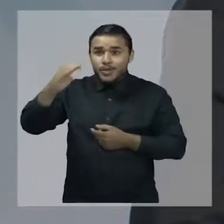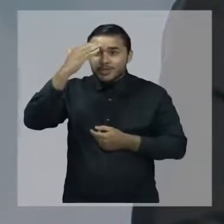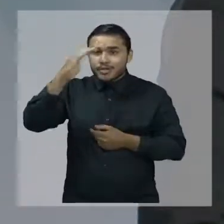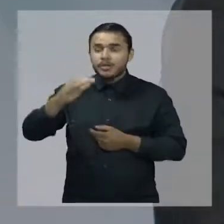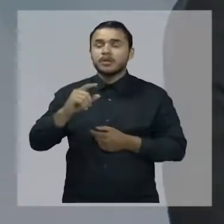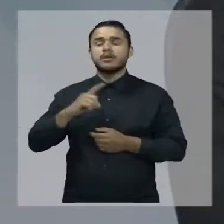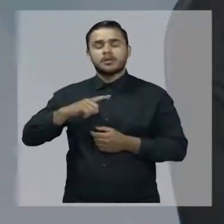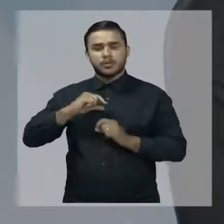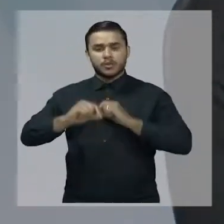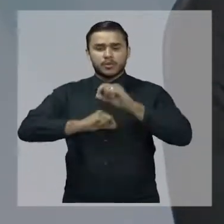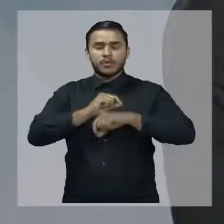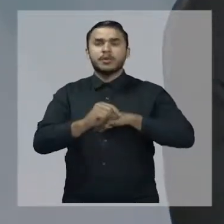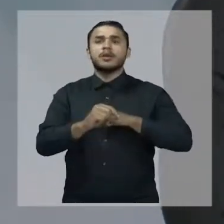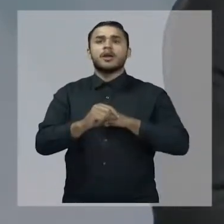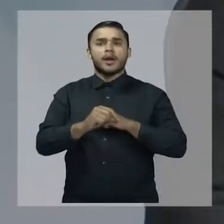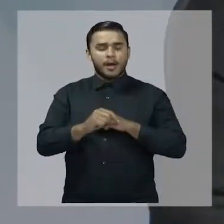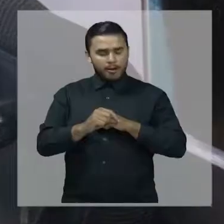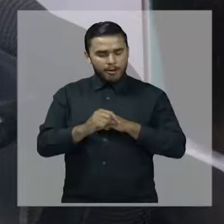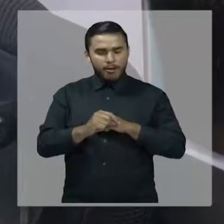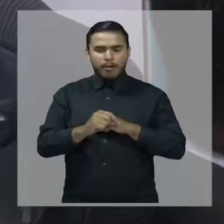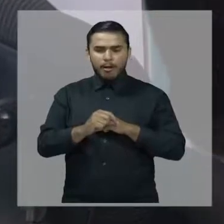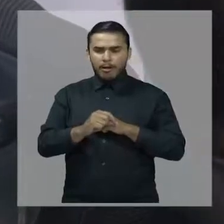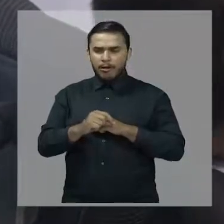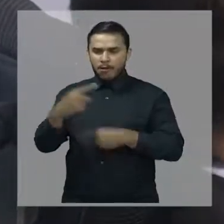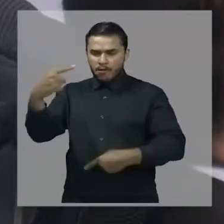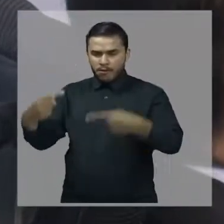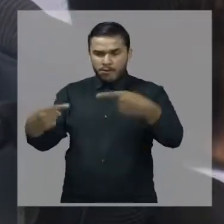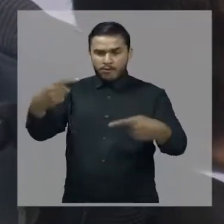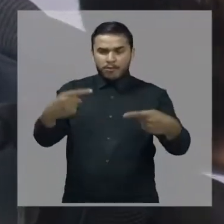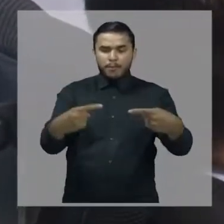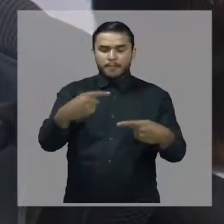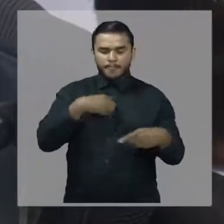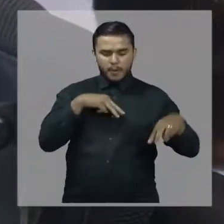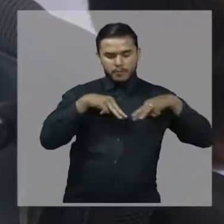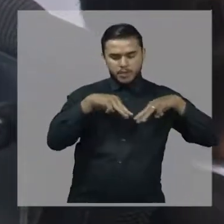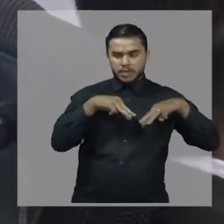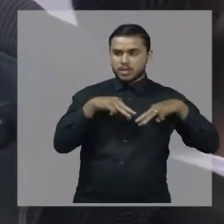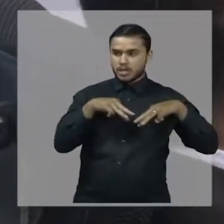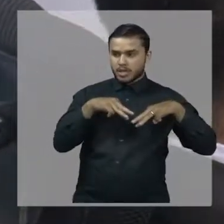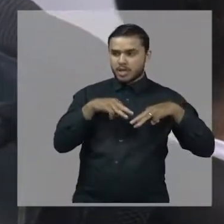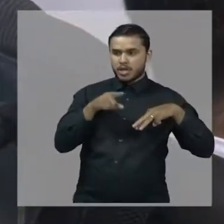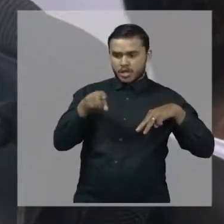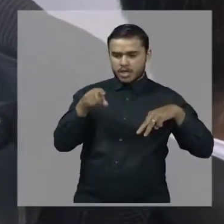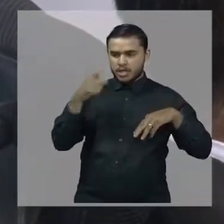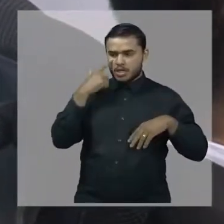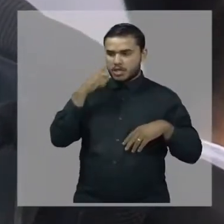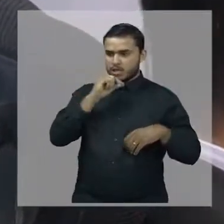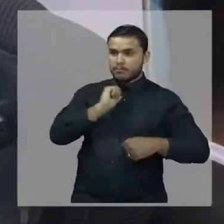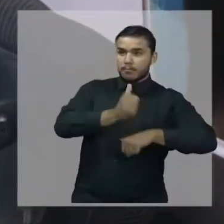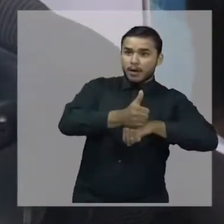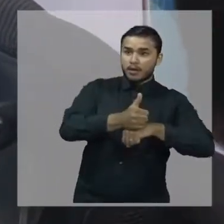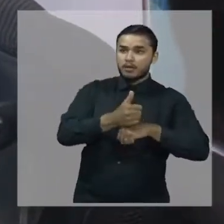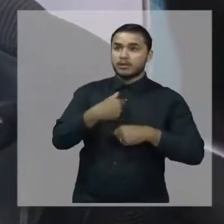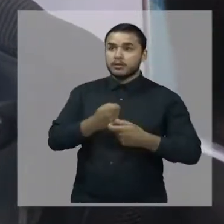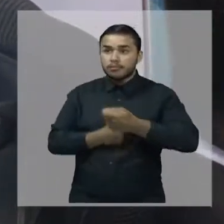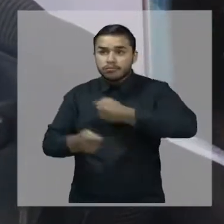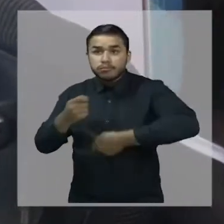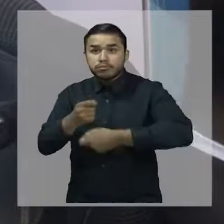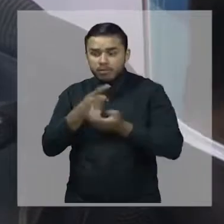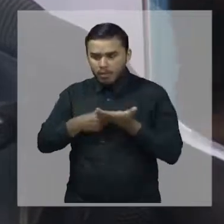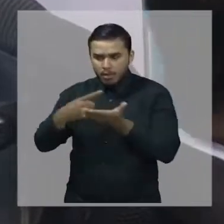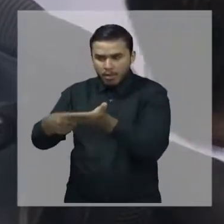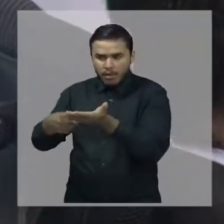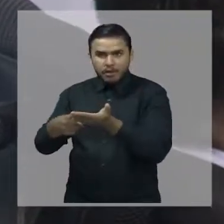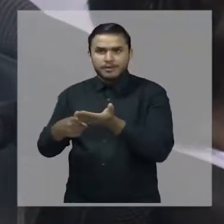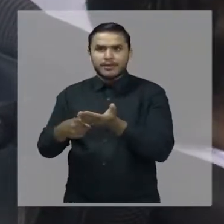vigente, do capitalismo de coalizão, de fisiologismo, de entregar ministério para partido, que predominou no Brasil.